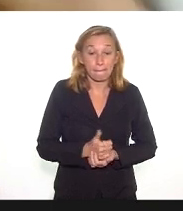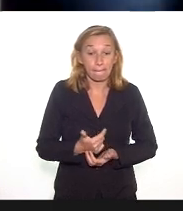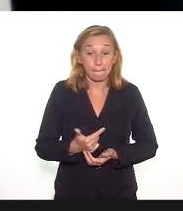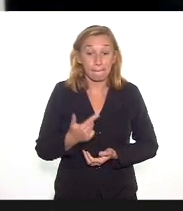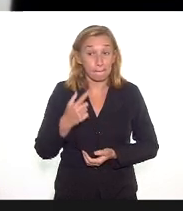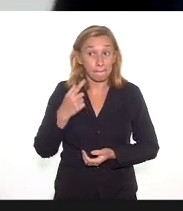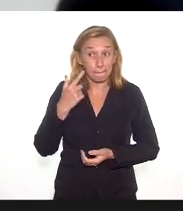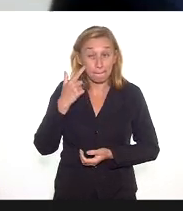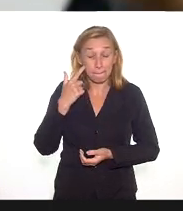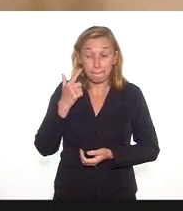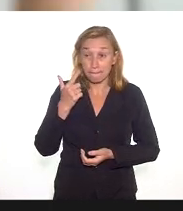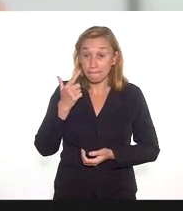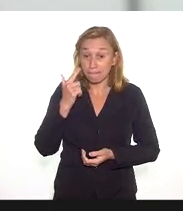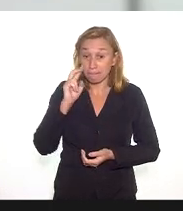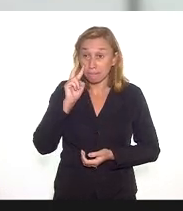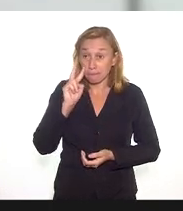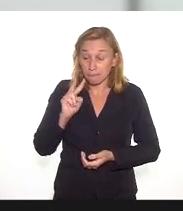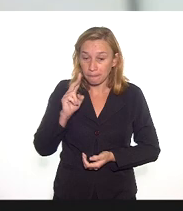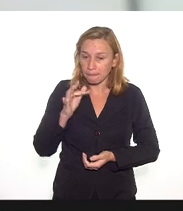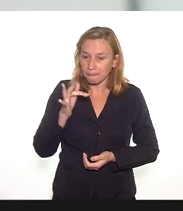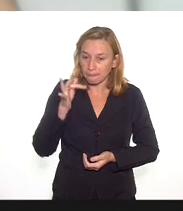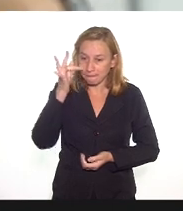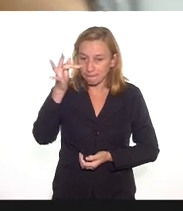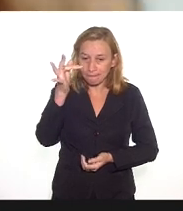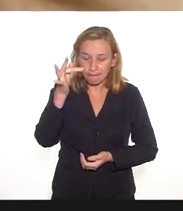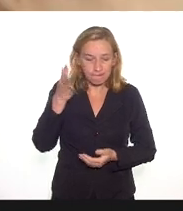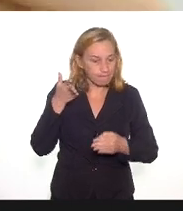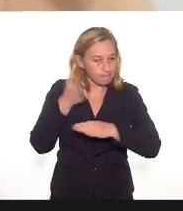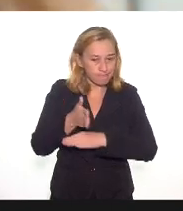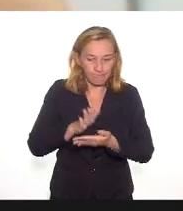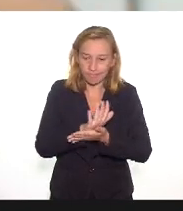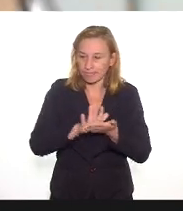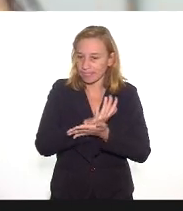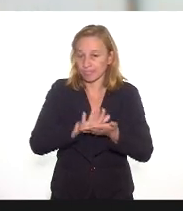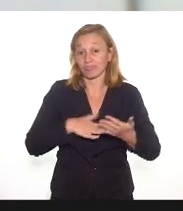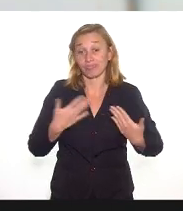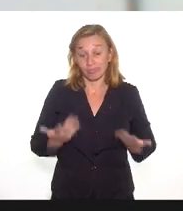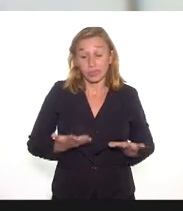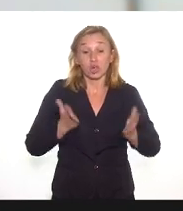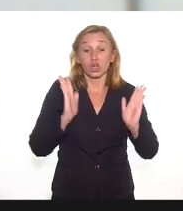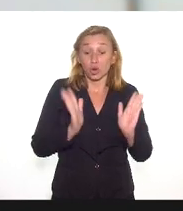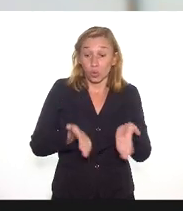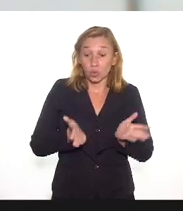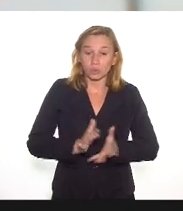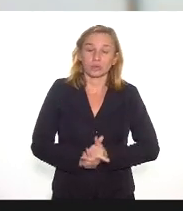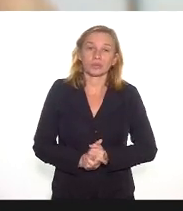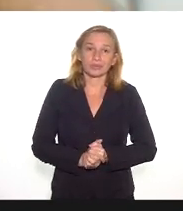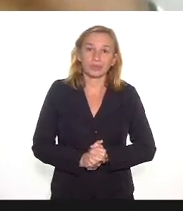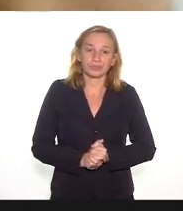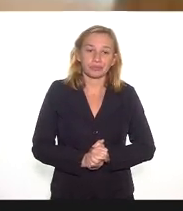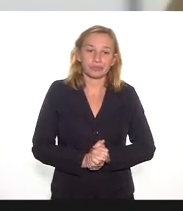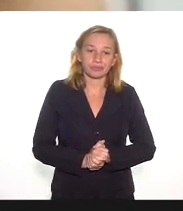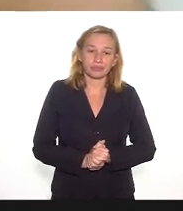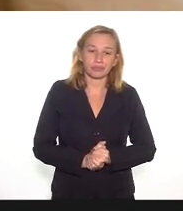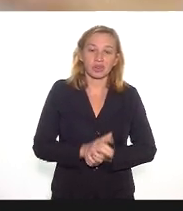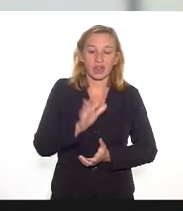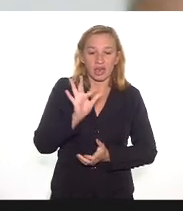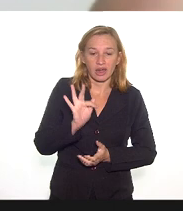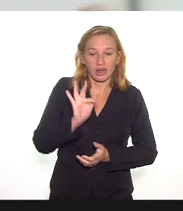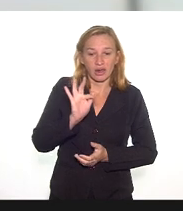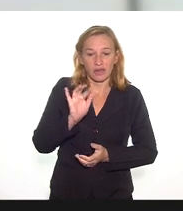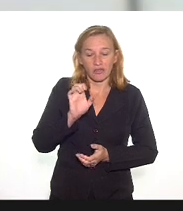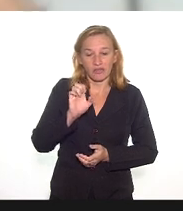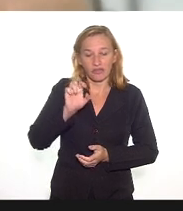olharmos para o futuro, nós não vamos chegar a lugar nenhum. Então, e hoje, apesar da Firjan aqui